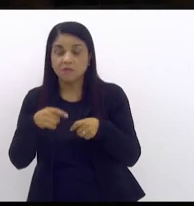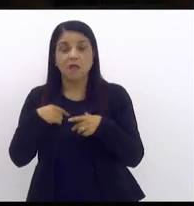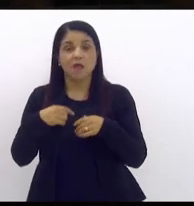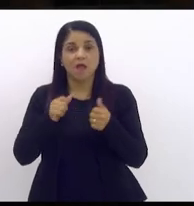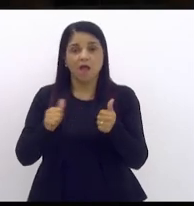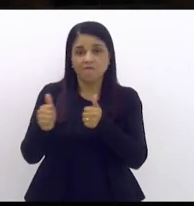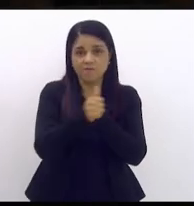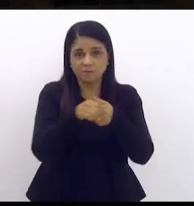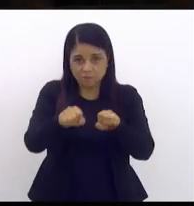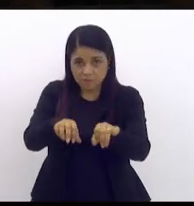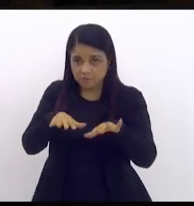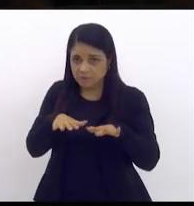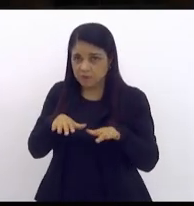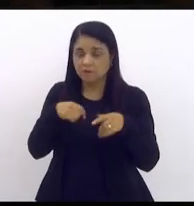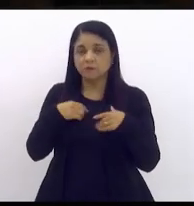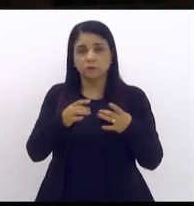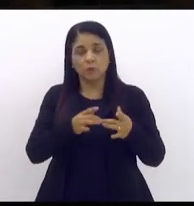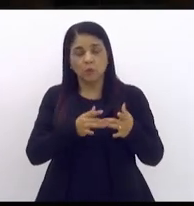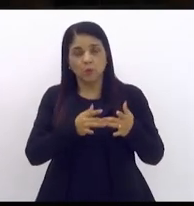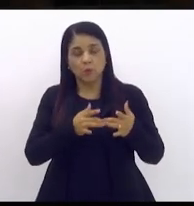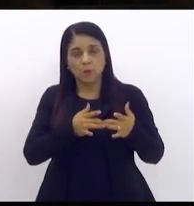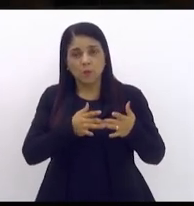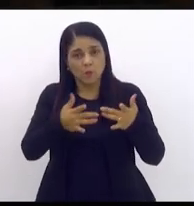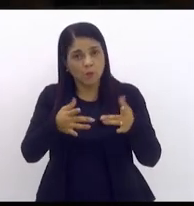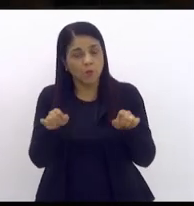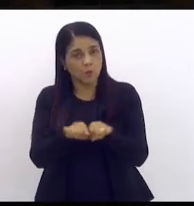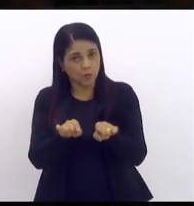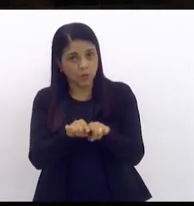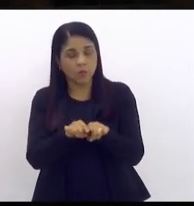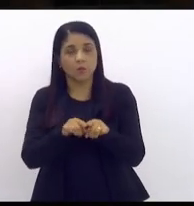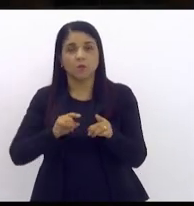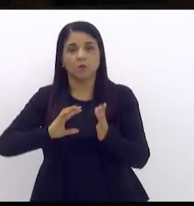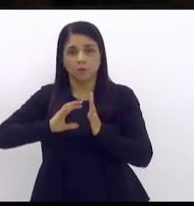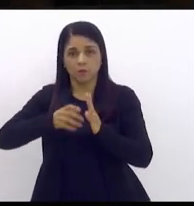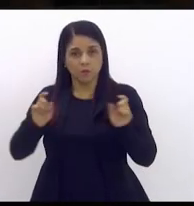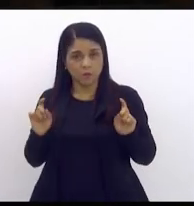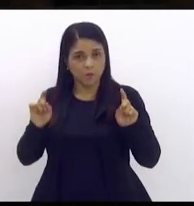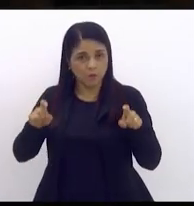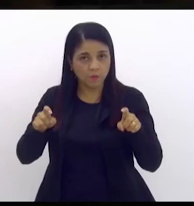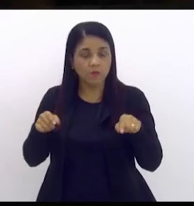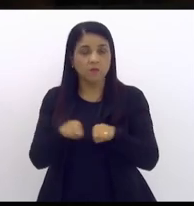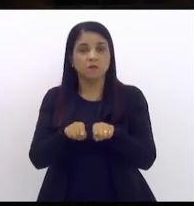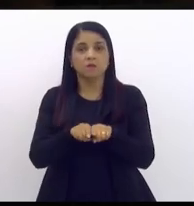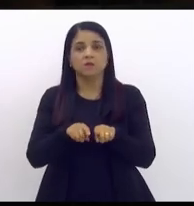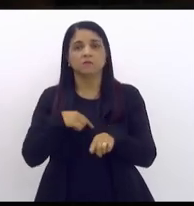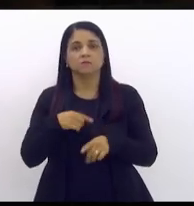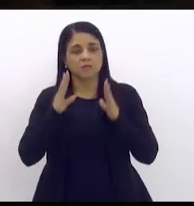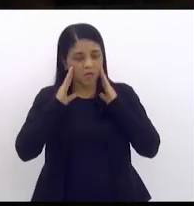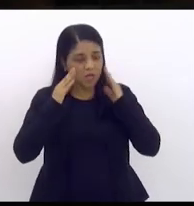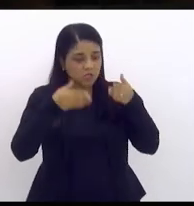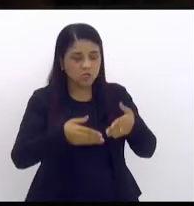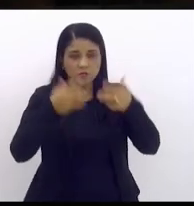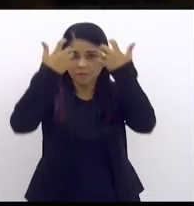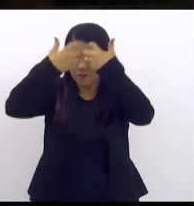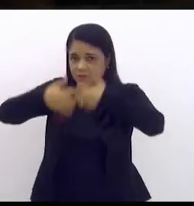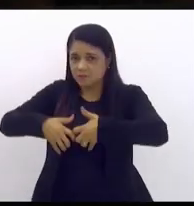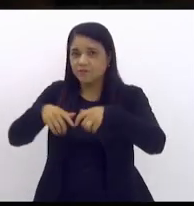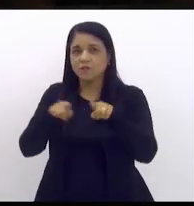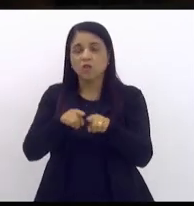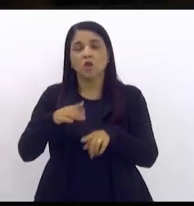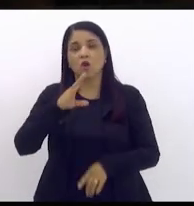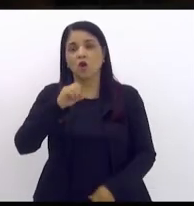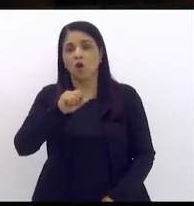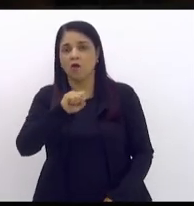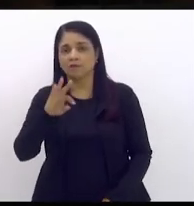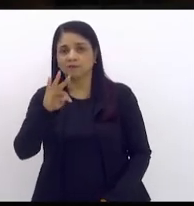parlamentar, o nosso mandato, estava disposto a fazer isso, e fiz, por óbvio, com um olhar especial para a região serrana, para a Costa Verde,